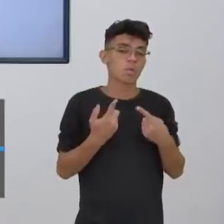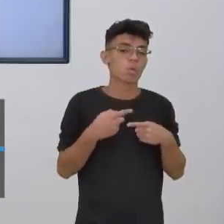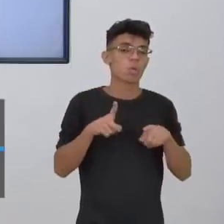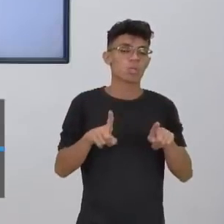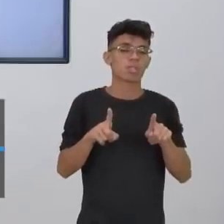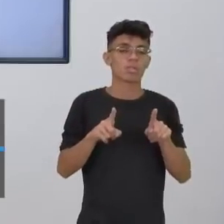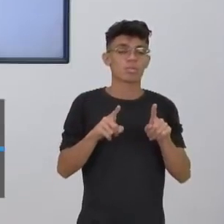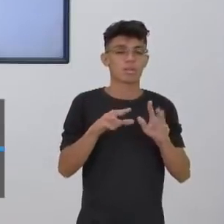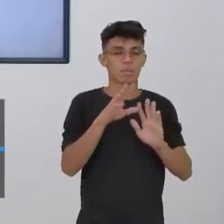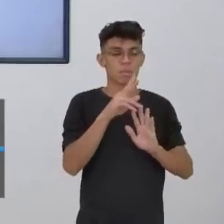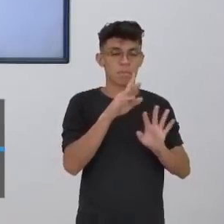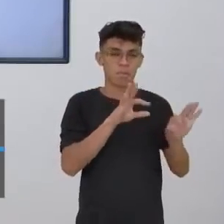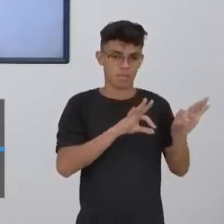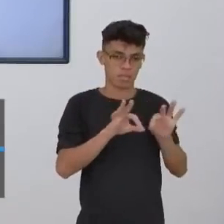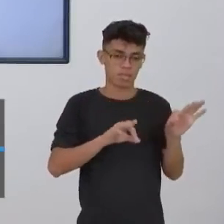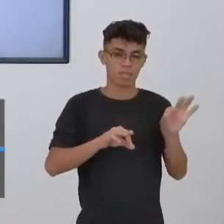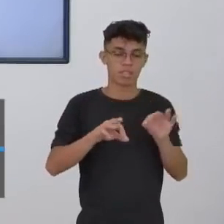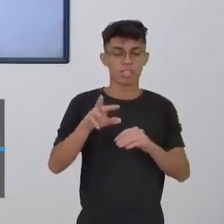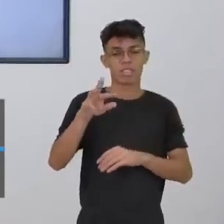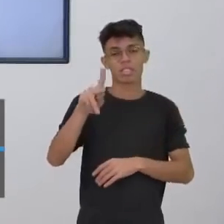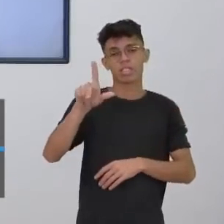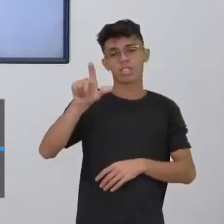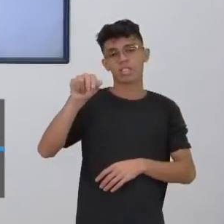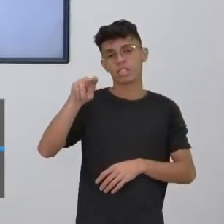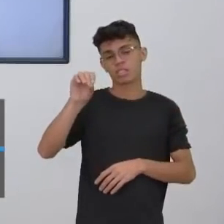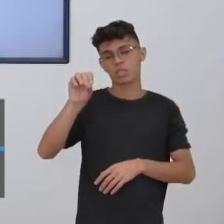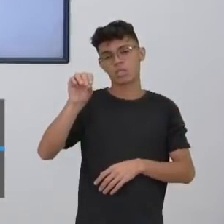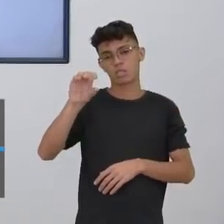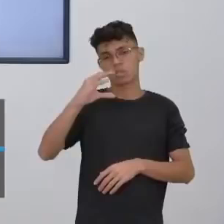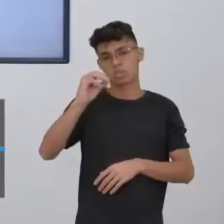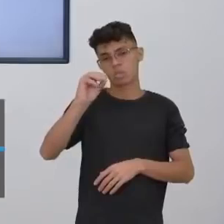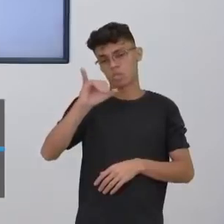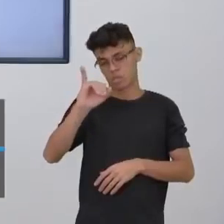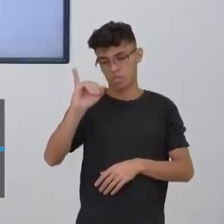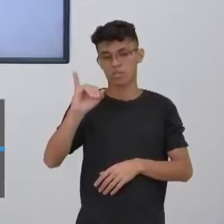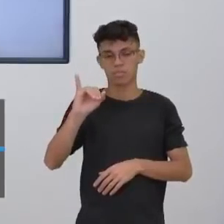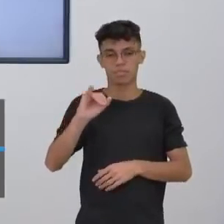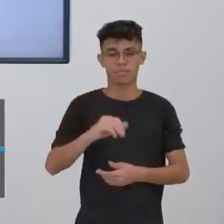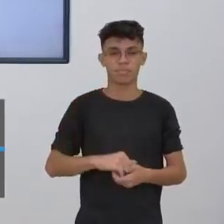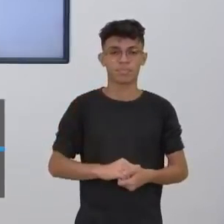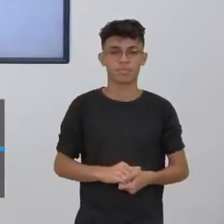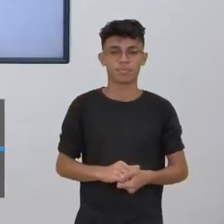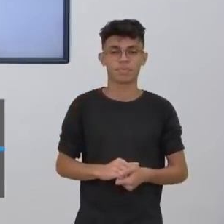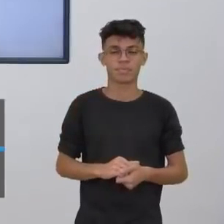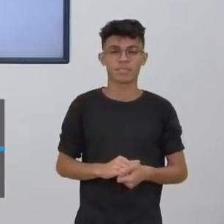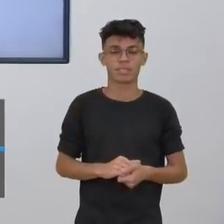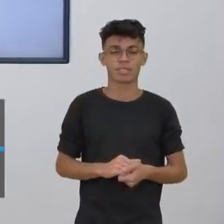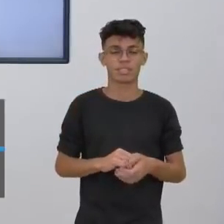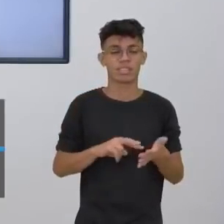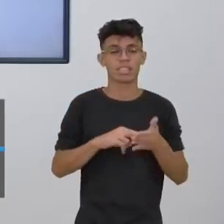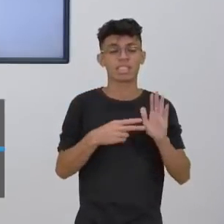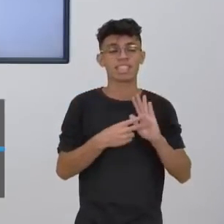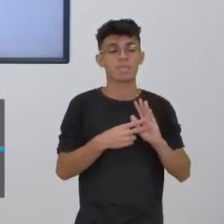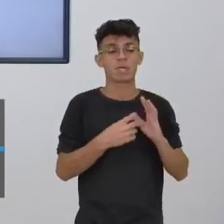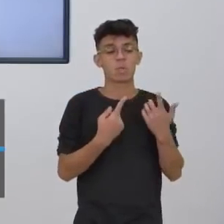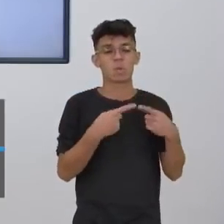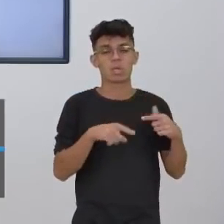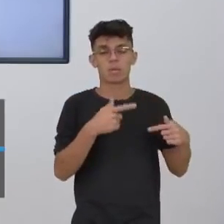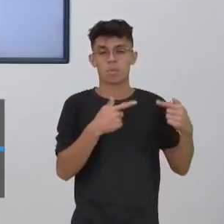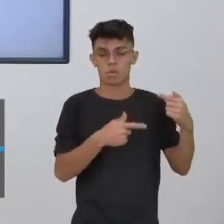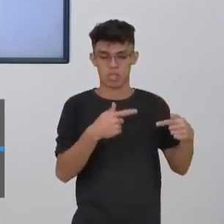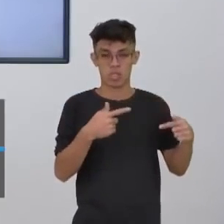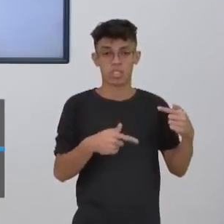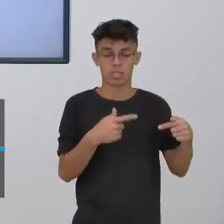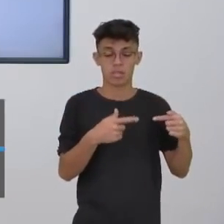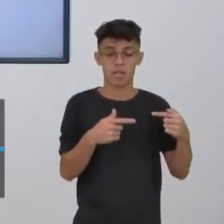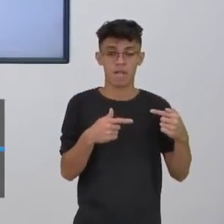plano chamado Plano Cohen. E a partir daí, né, isso se desenhando como uma ameaça política ao